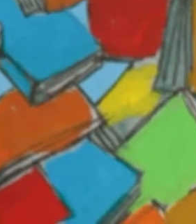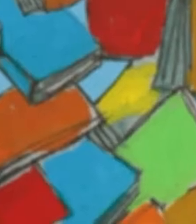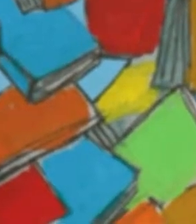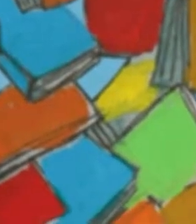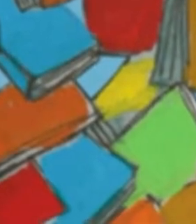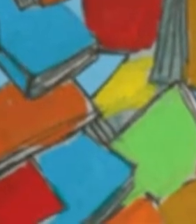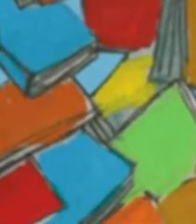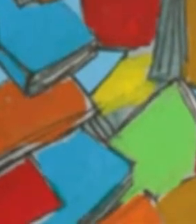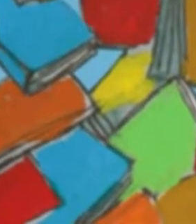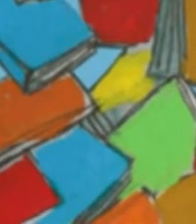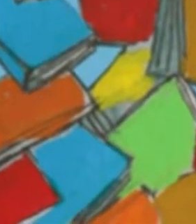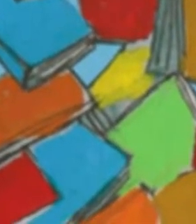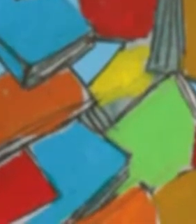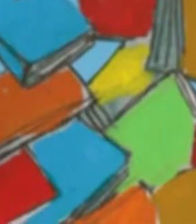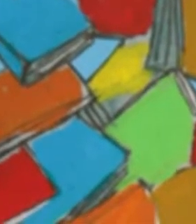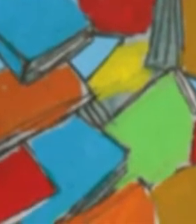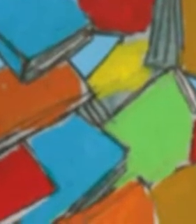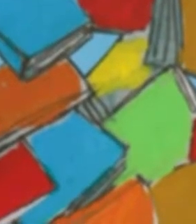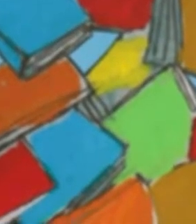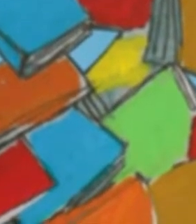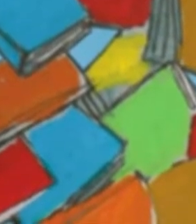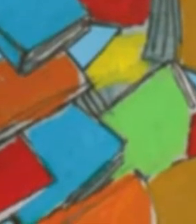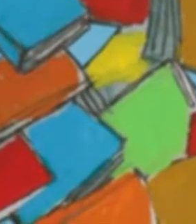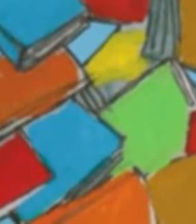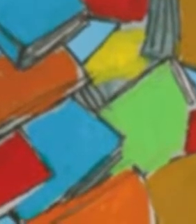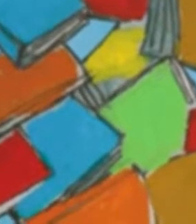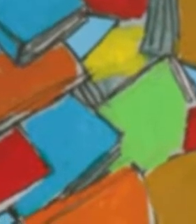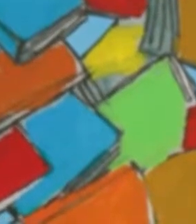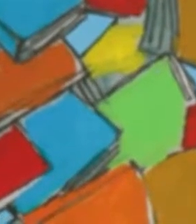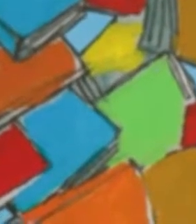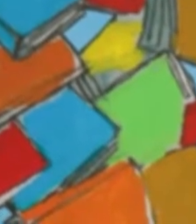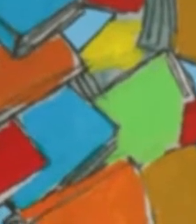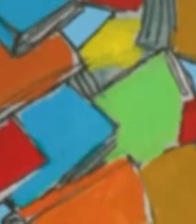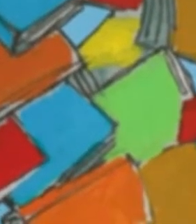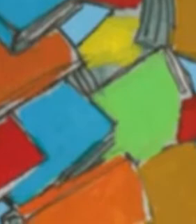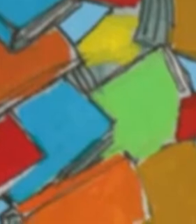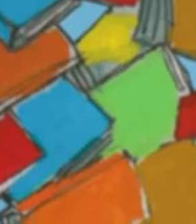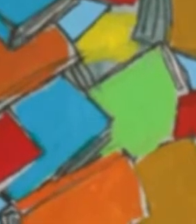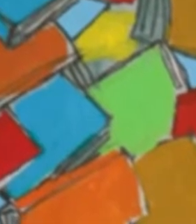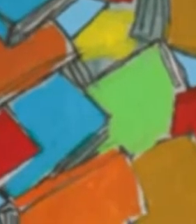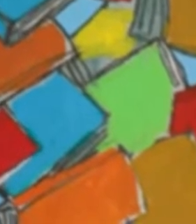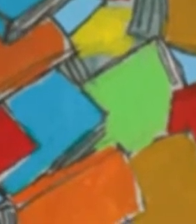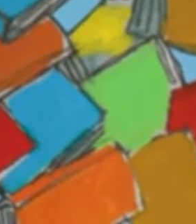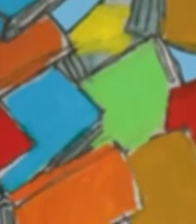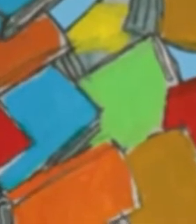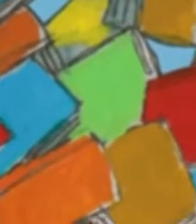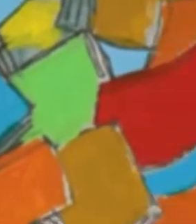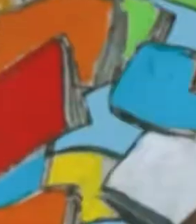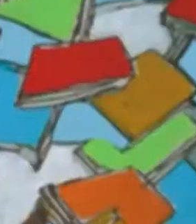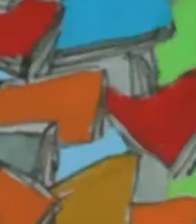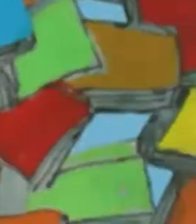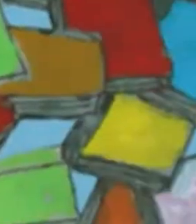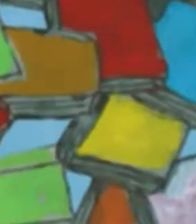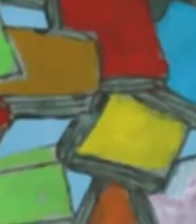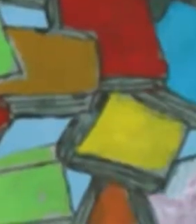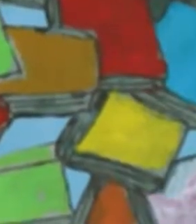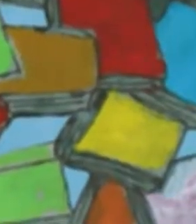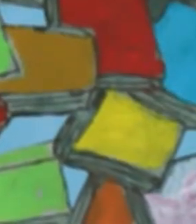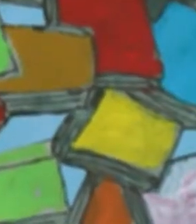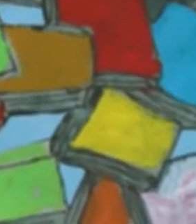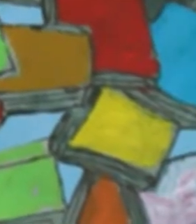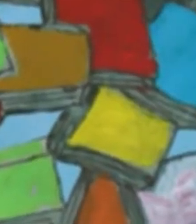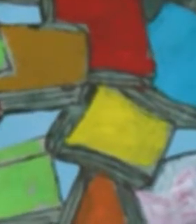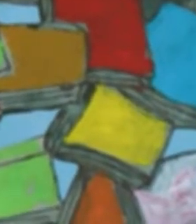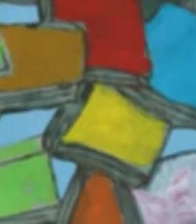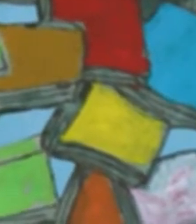a prefeitura de Belo Horizonte por meio da secretaria municipal de cultura e da fundação Municipal de Cultura em parceria com Instituto periférico realiza em BH